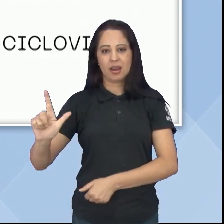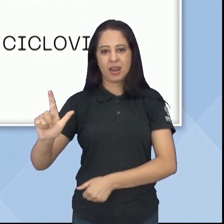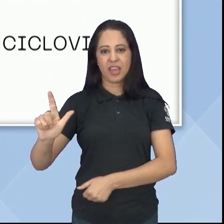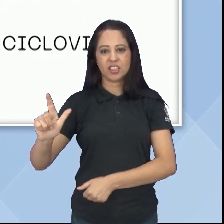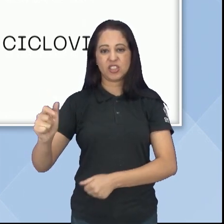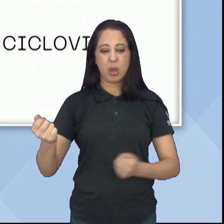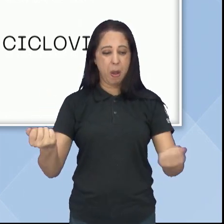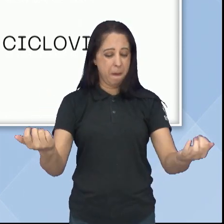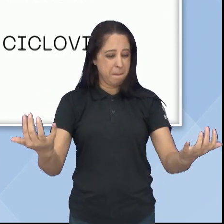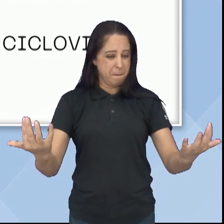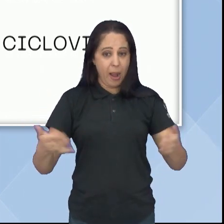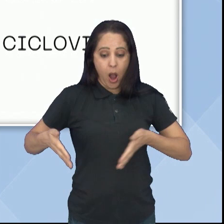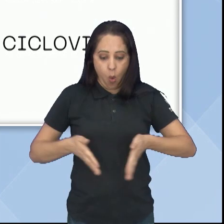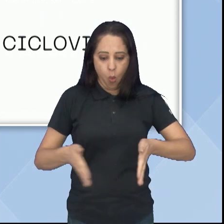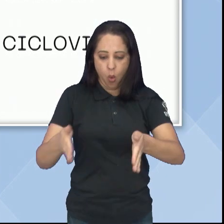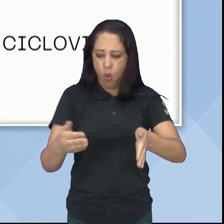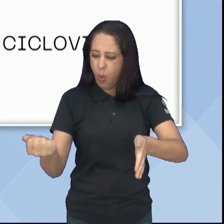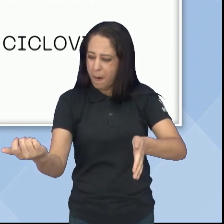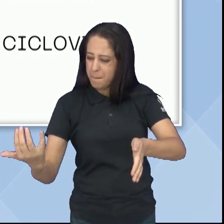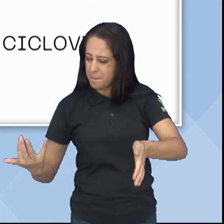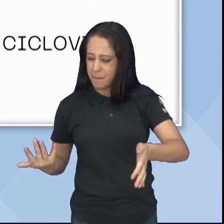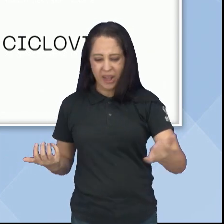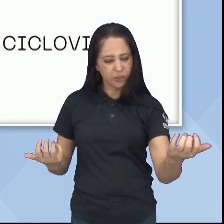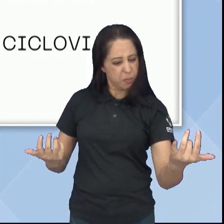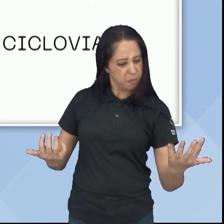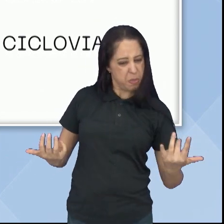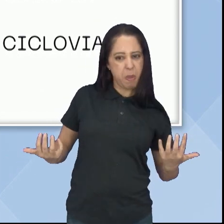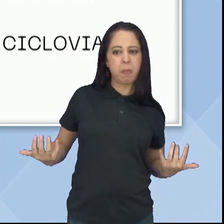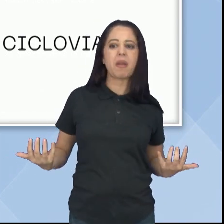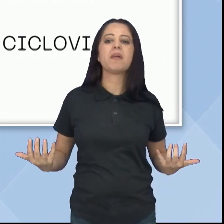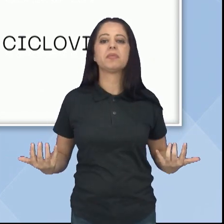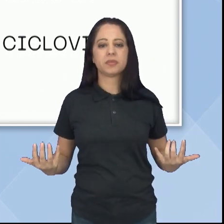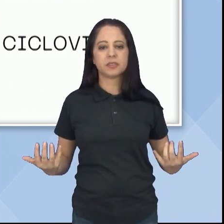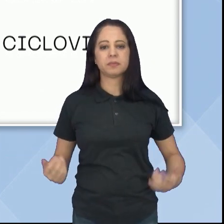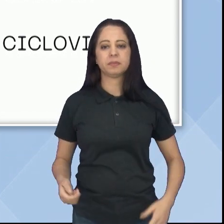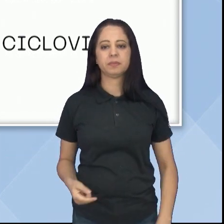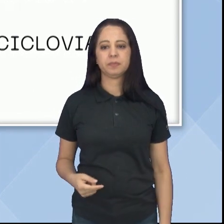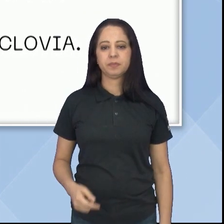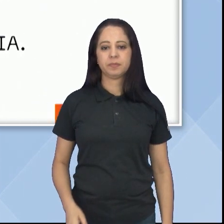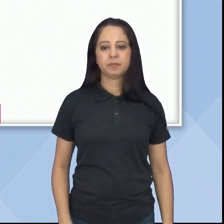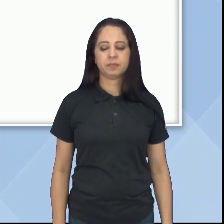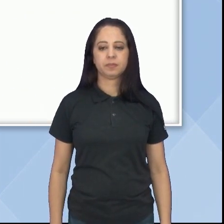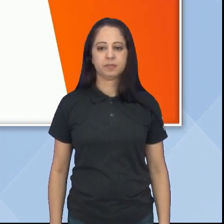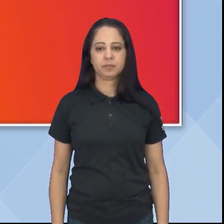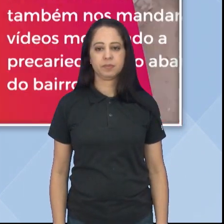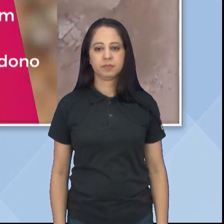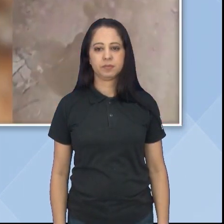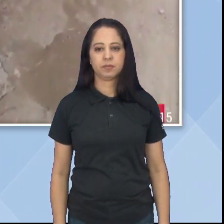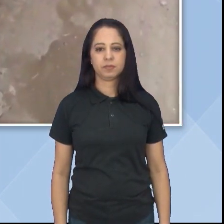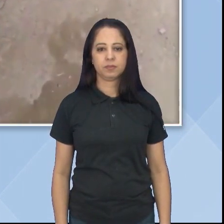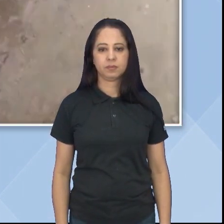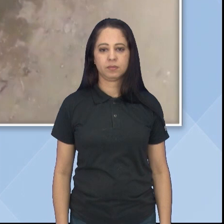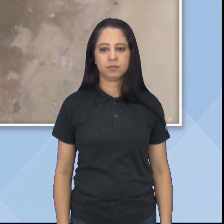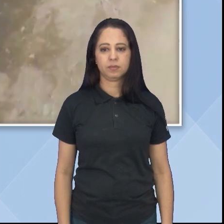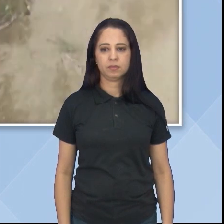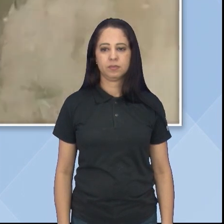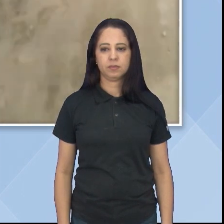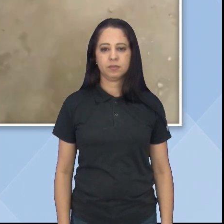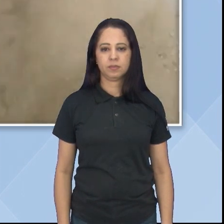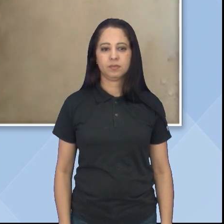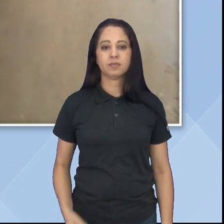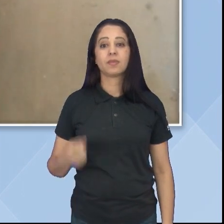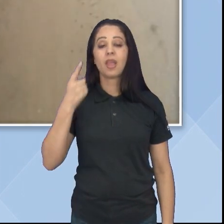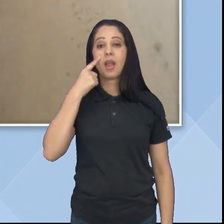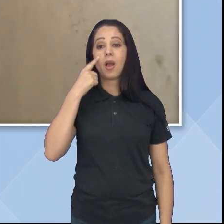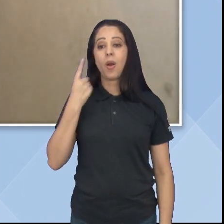mato invadiu a pista de caminhada e a ciclovia. Pode passar. Tá vendo? A gente tá no meio do bairro.